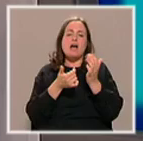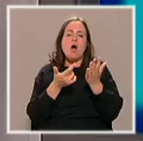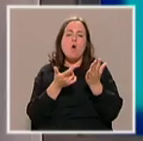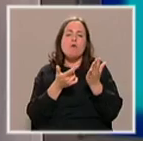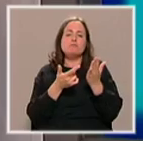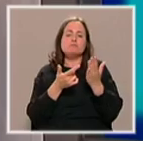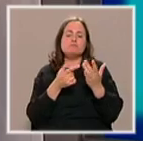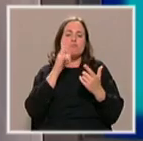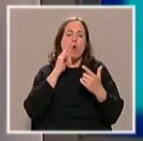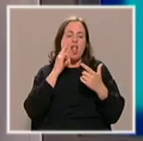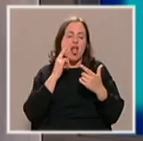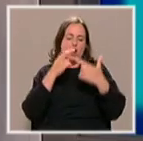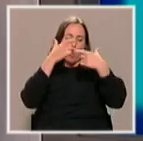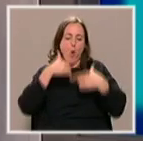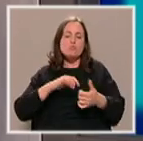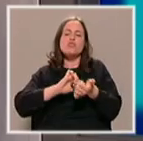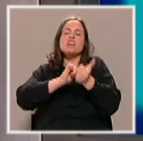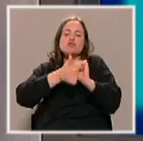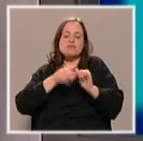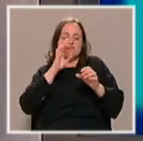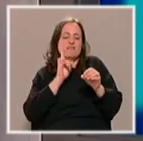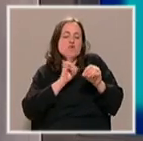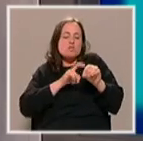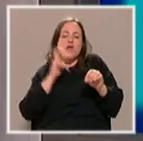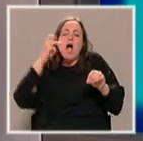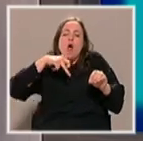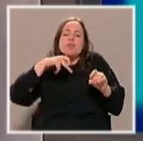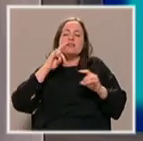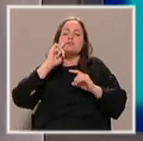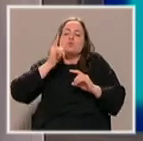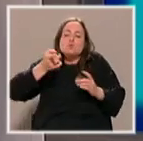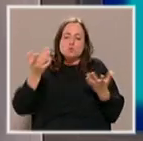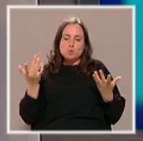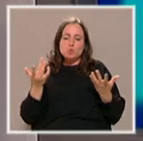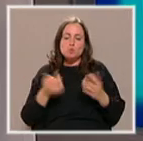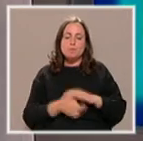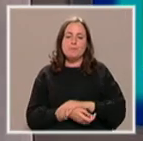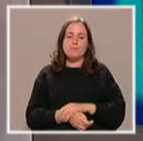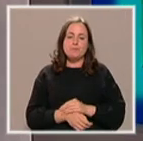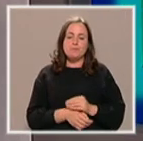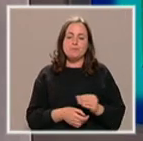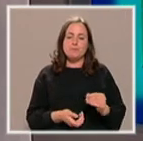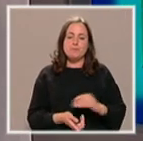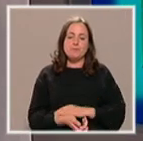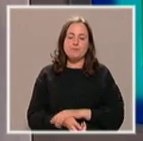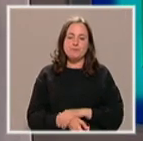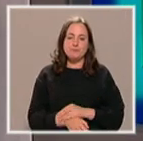no corpo da mulher quando há fecundação. O que é que está por detrás da fecundação?